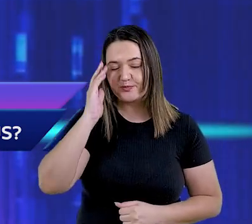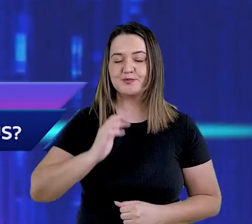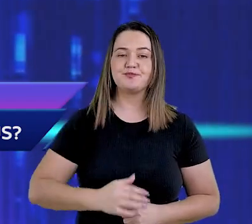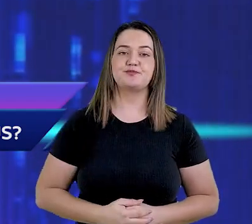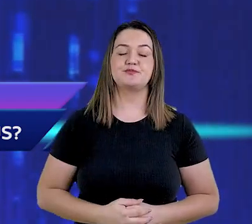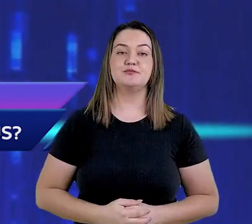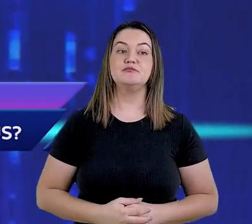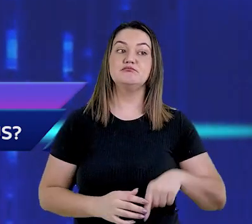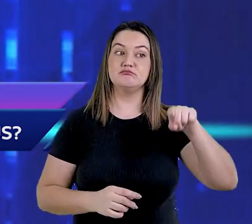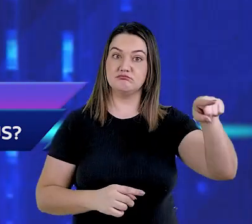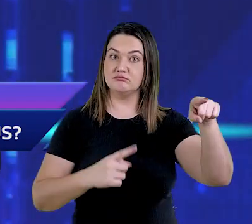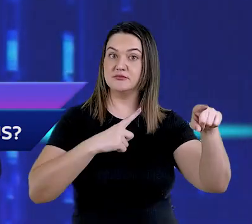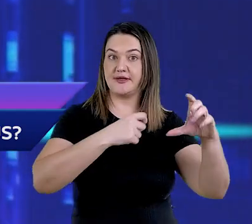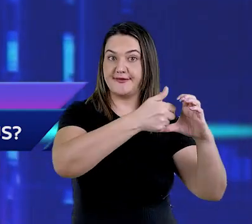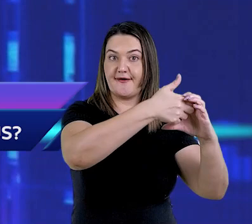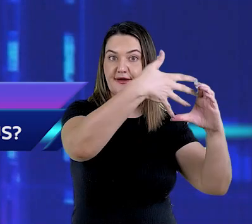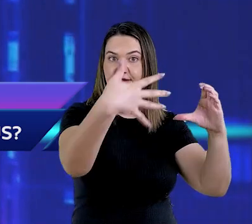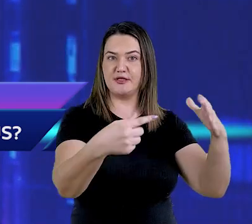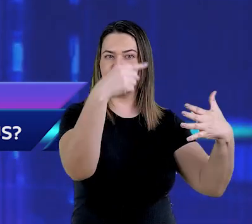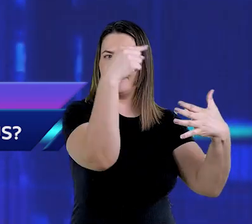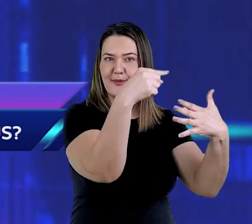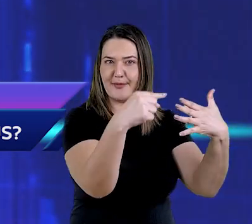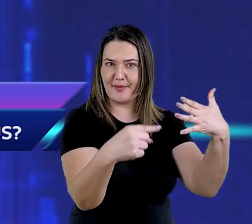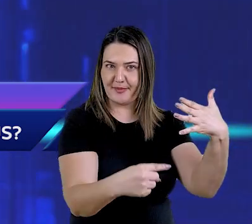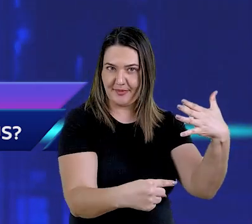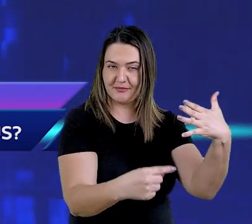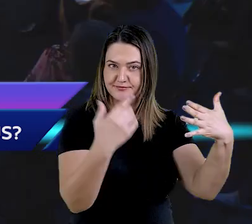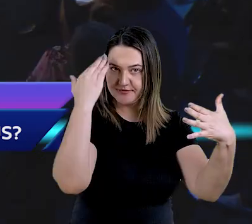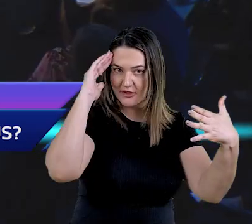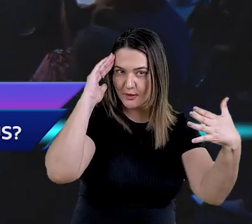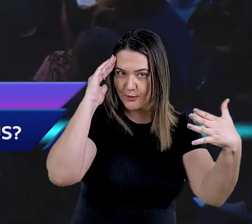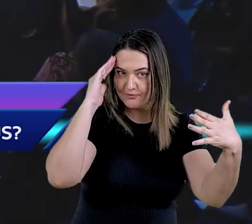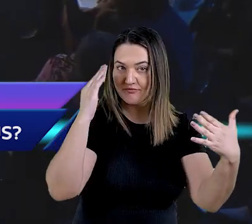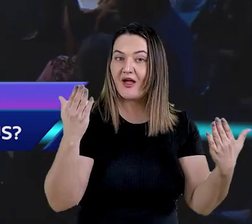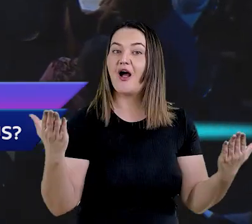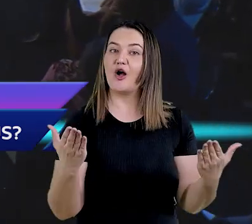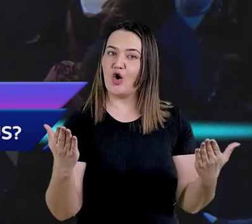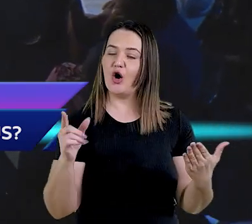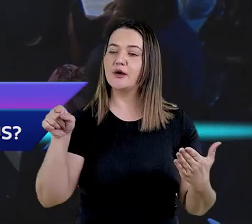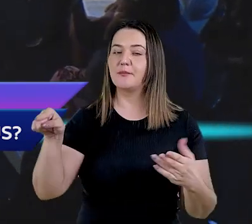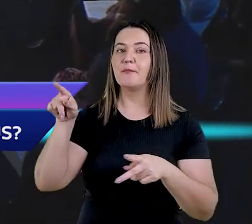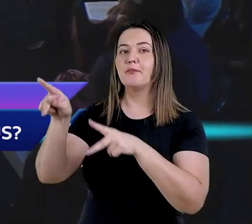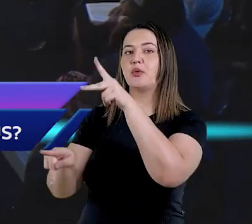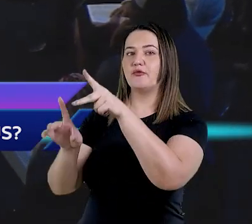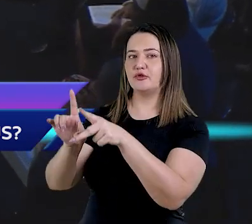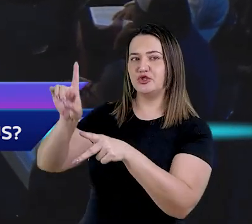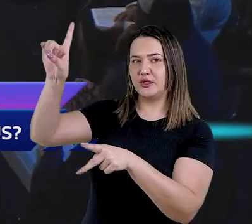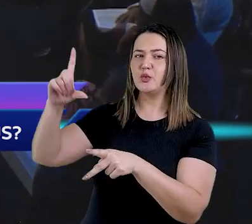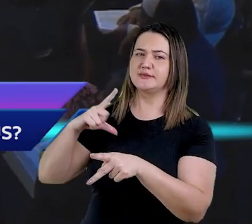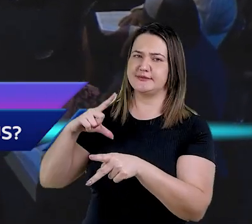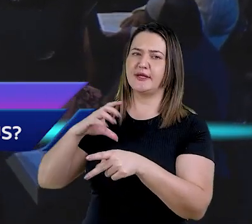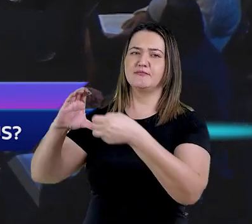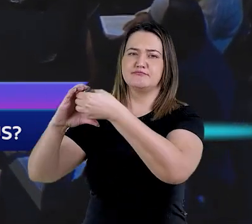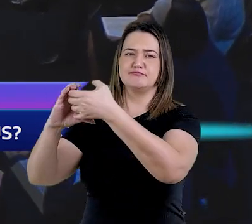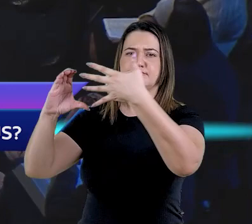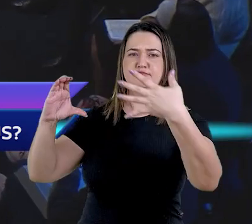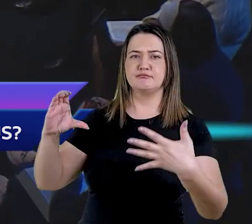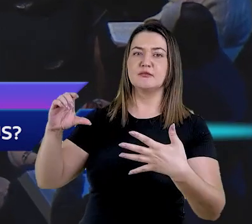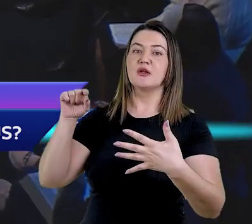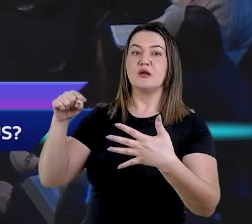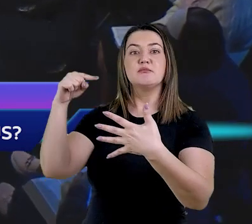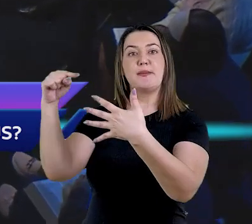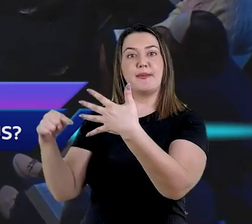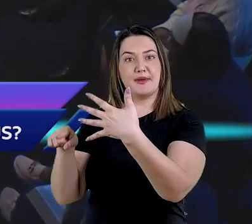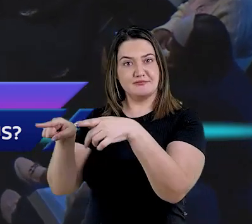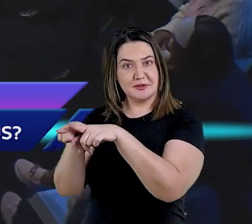que Deus espera do seu povo aqui na terra? Há algumas características que são fundamentais,